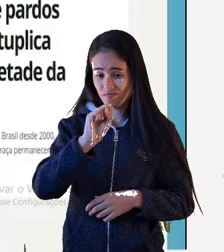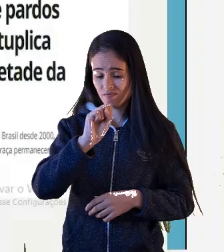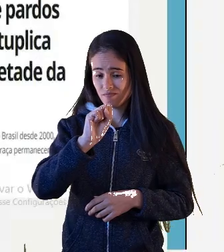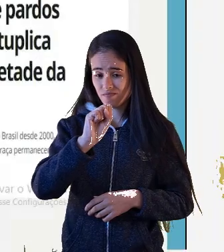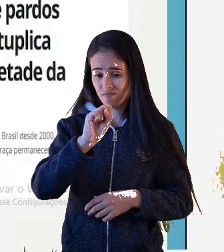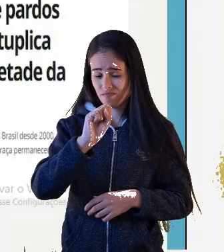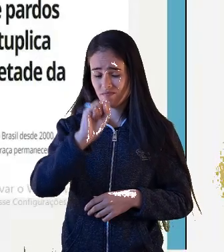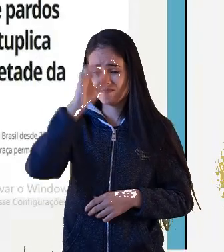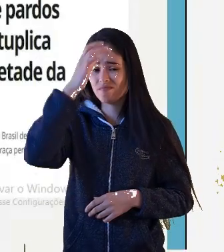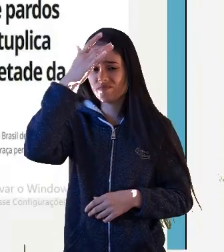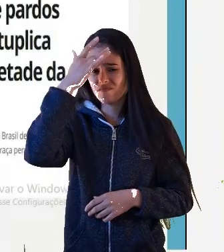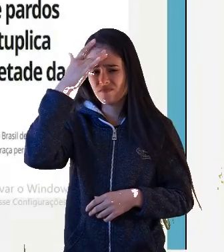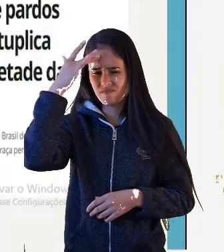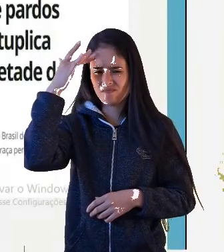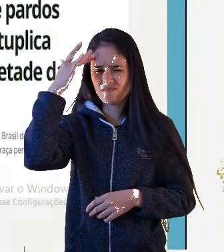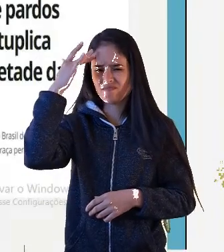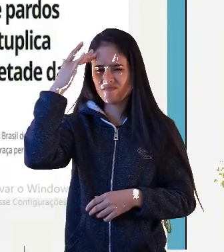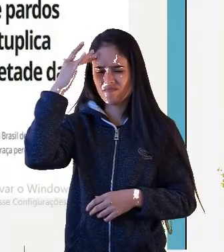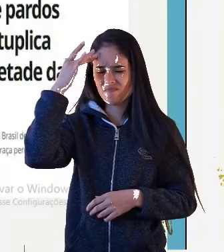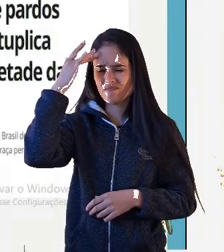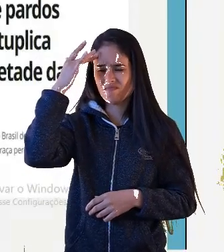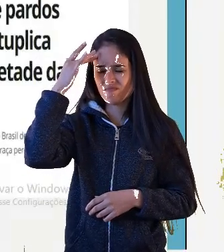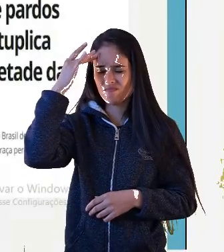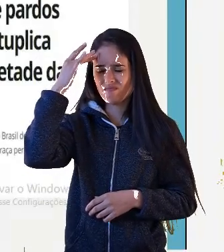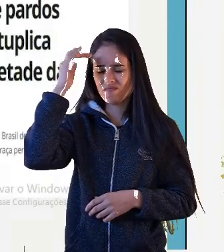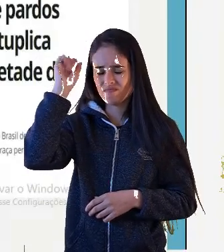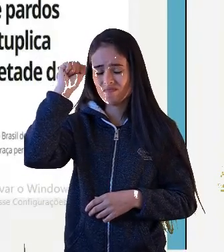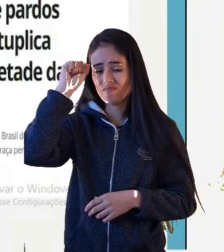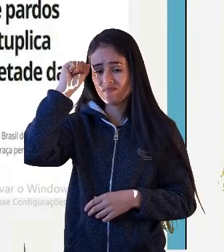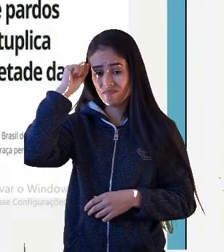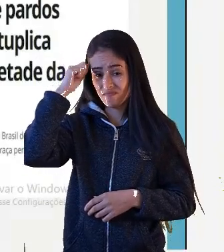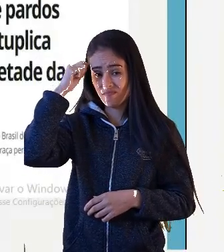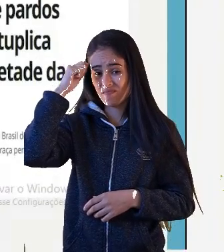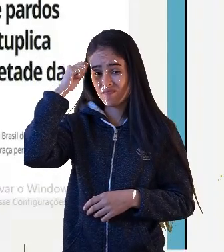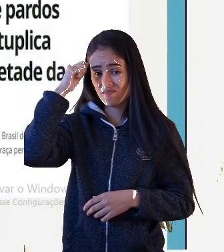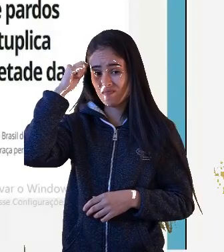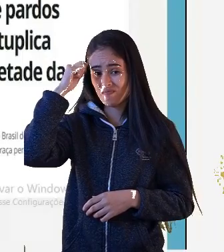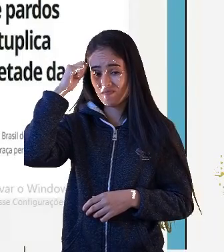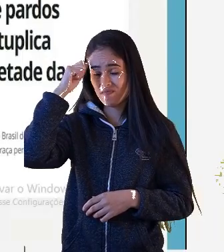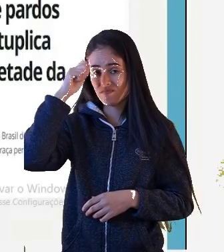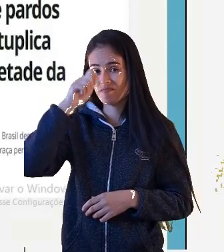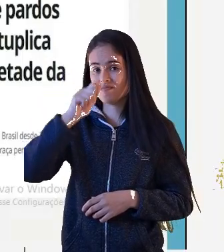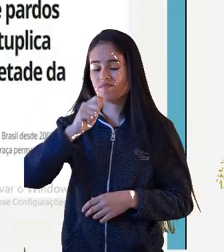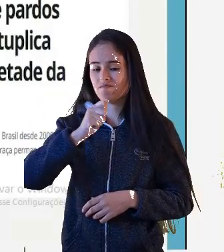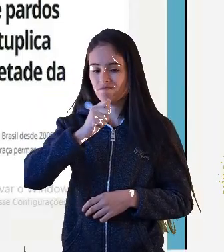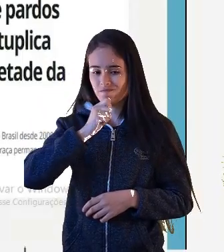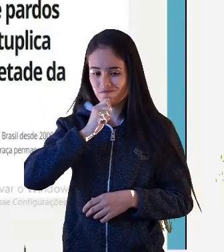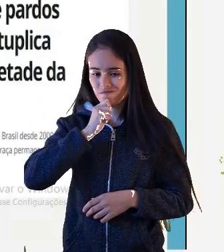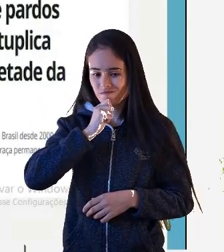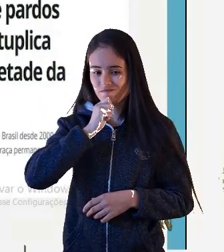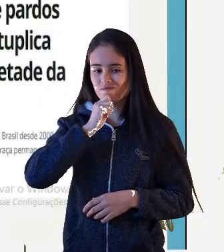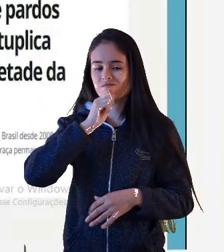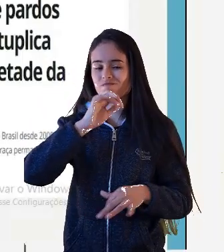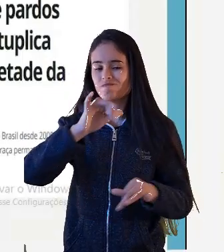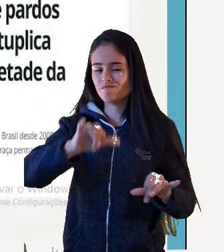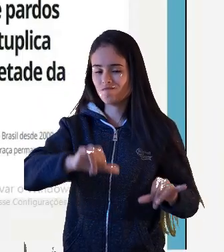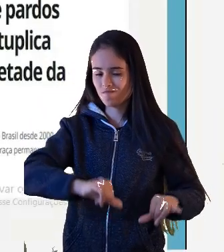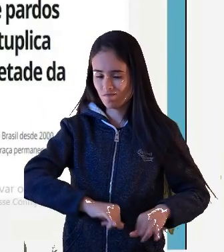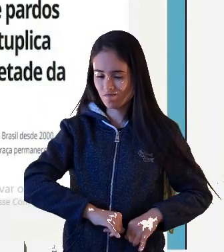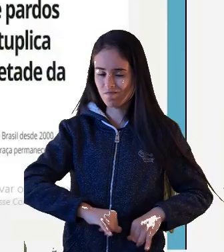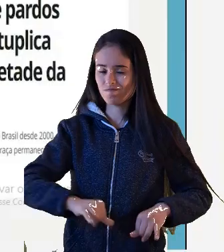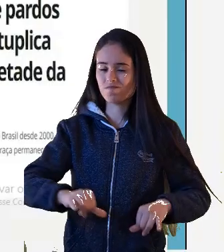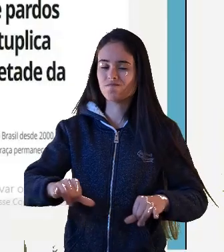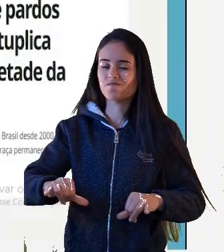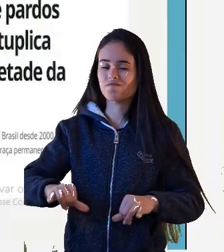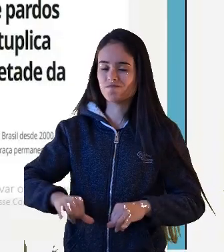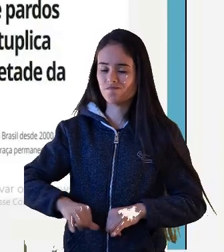uma página, né, de jornalistas negros, pesquisadores negros. Não, né, coloquei do G1, da Globo, né, para